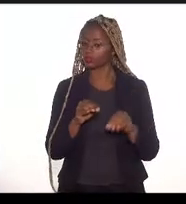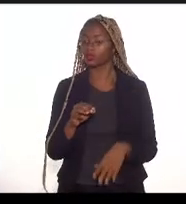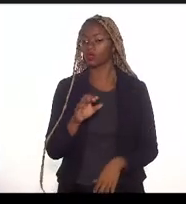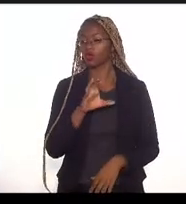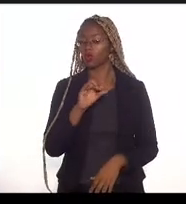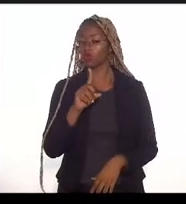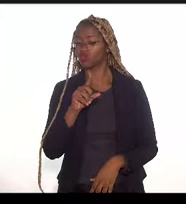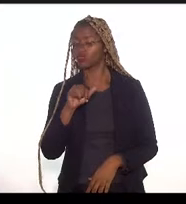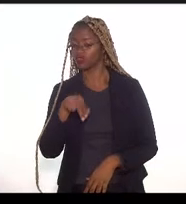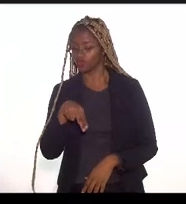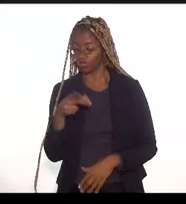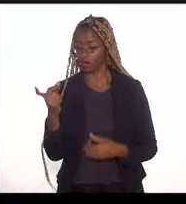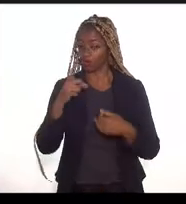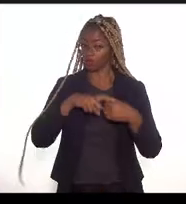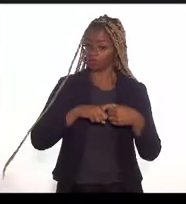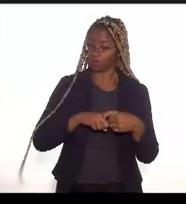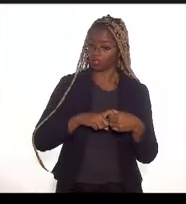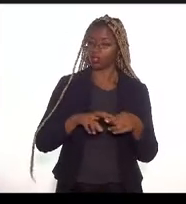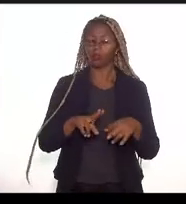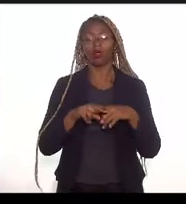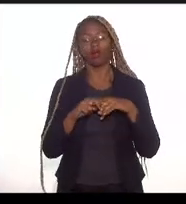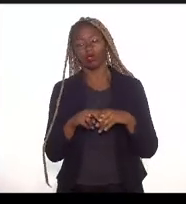para o acompanhamento